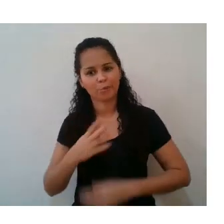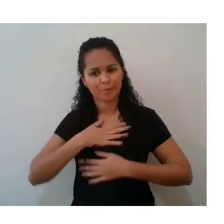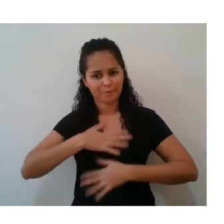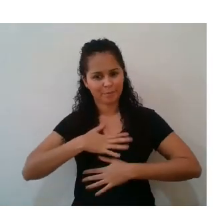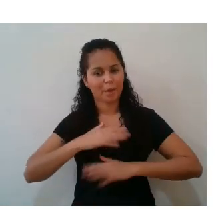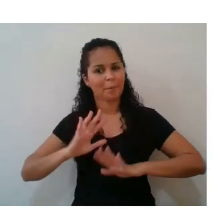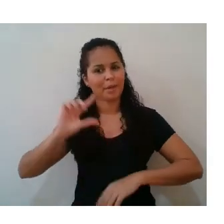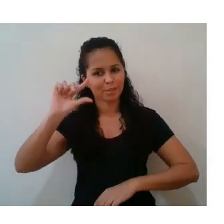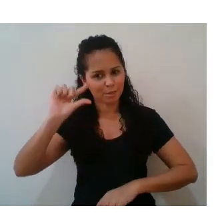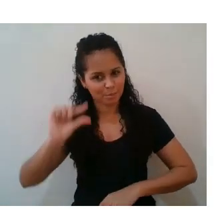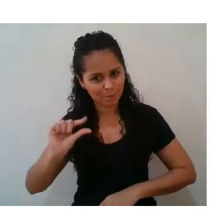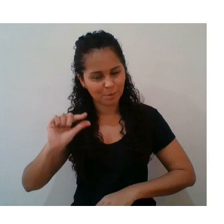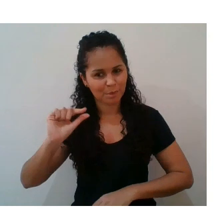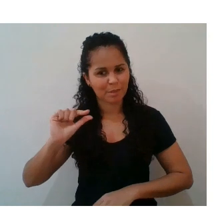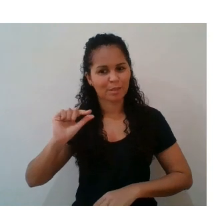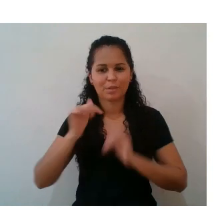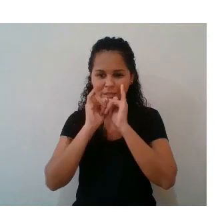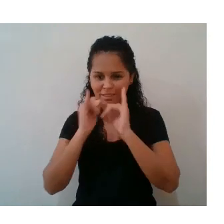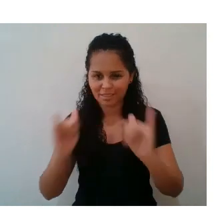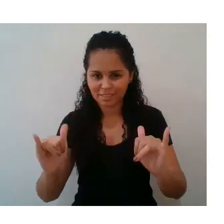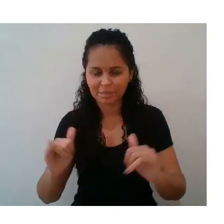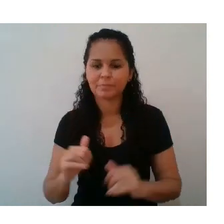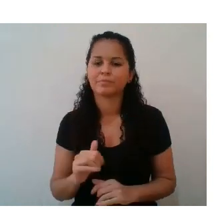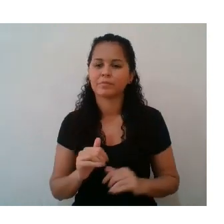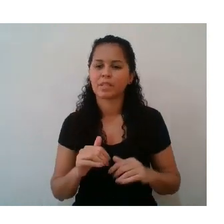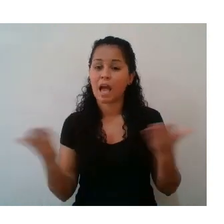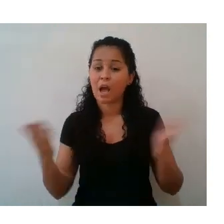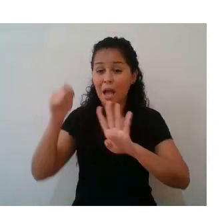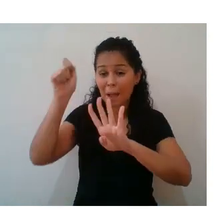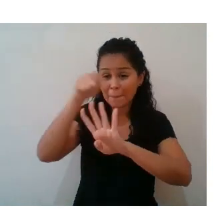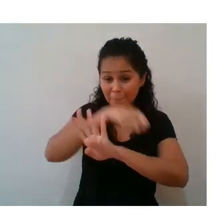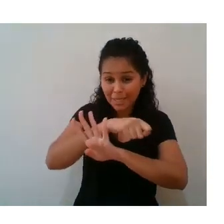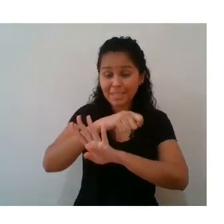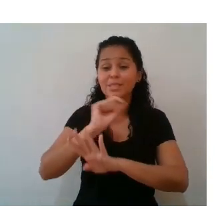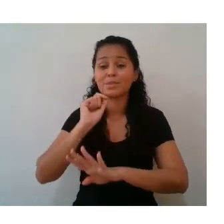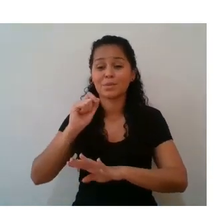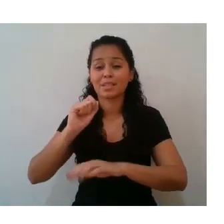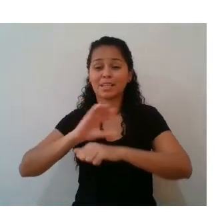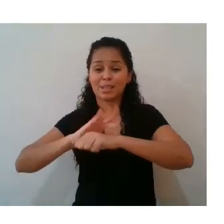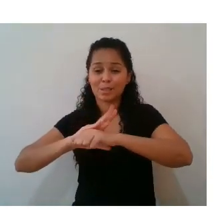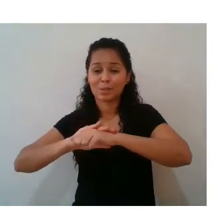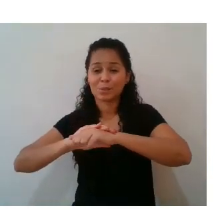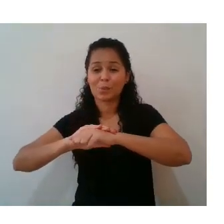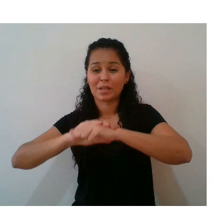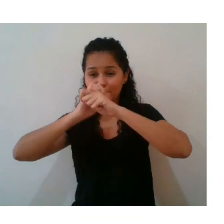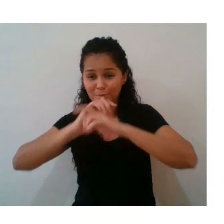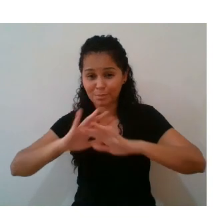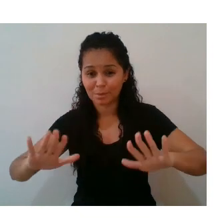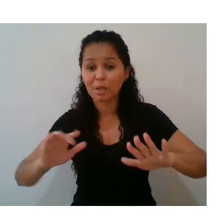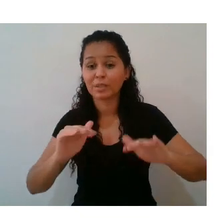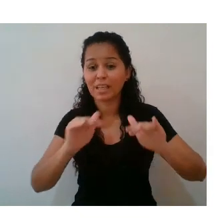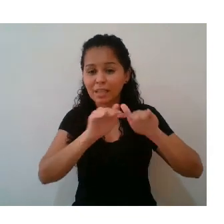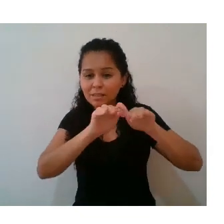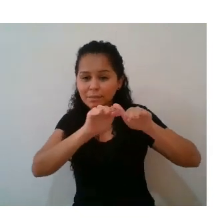mas reduzimos. Estabilizamos esse valor aqui, basicamente, nesses últimos meses de pandemia. Perceba quase que a uniformidade,